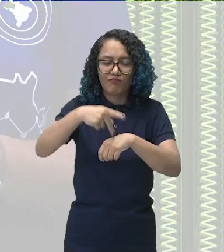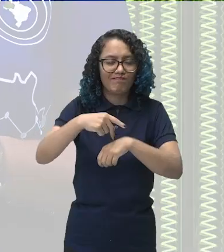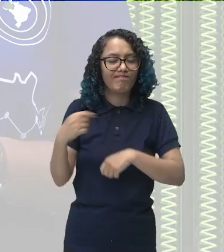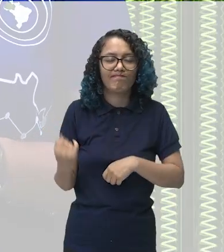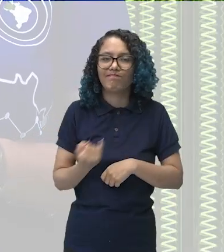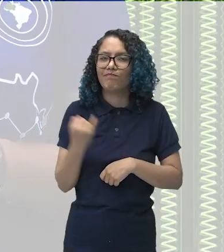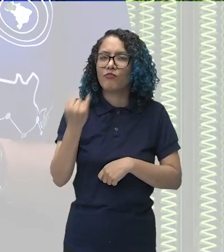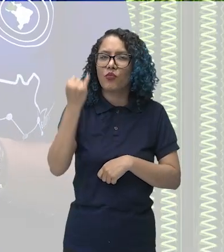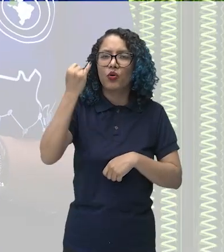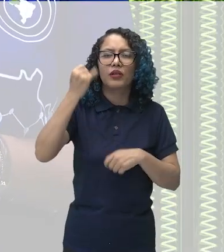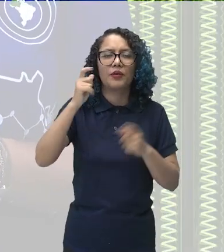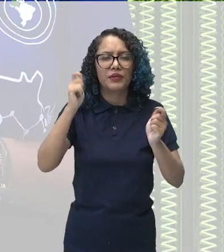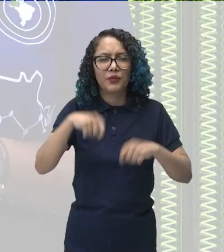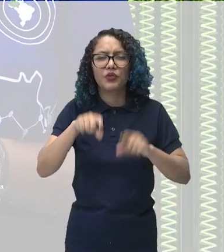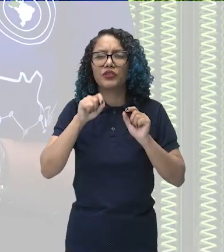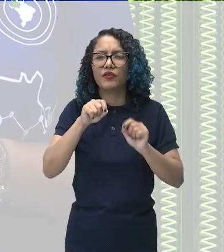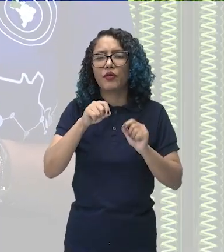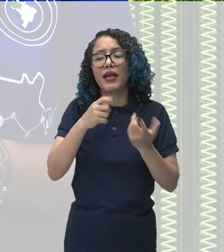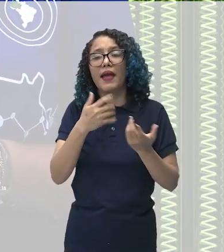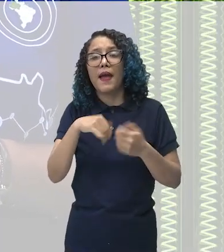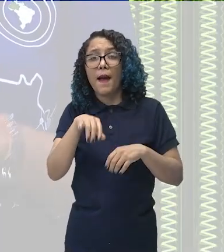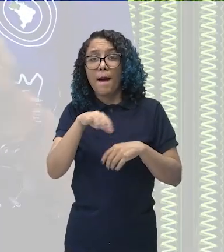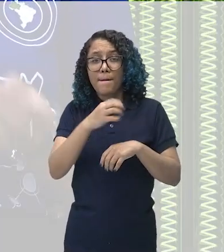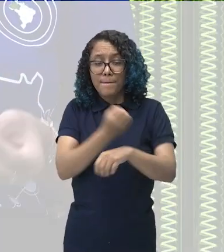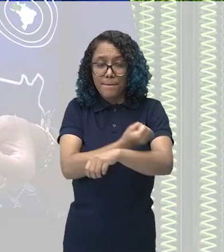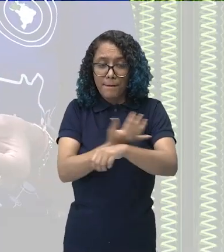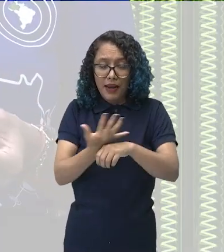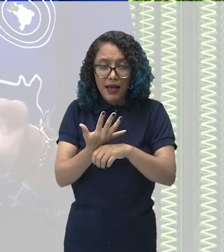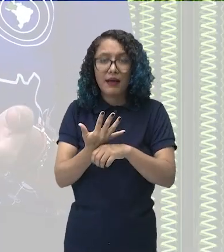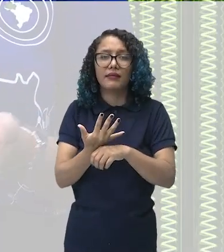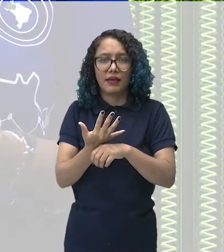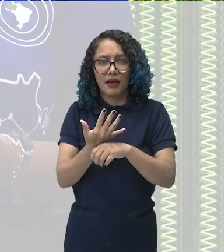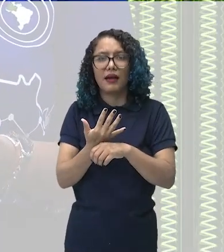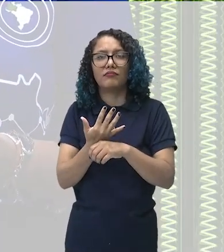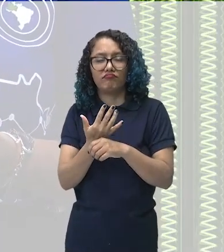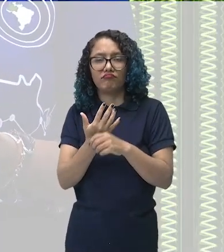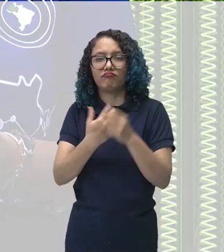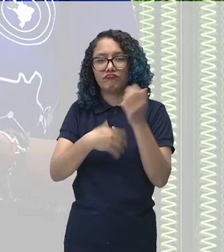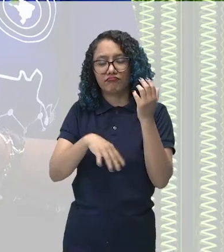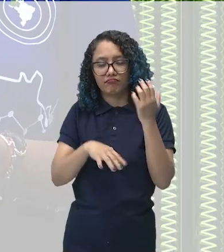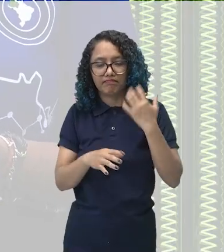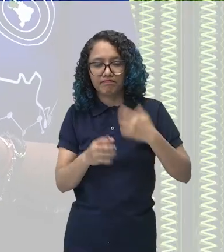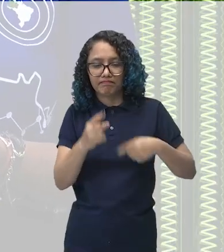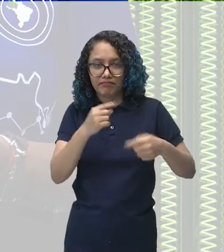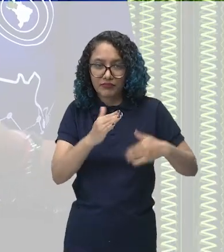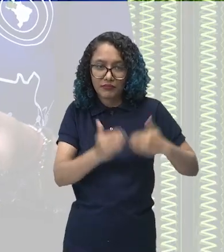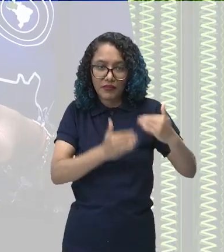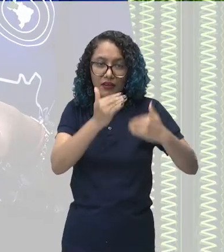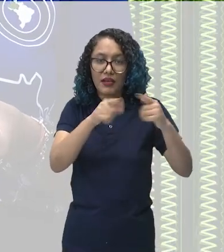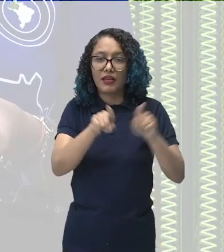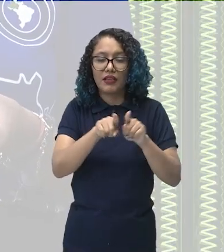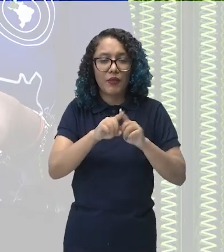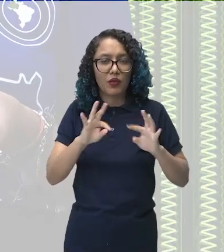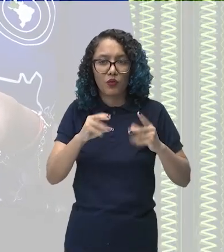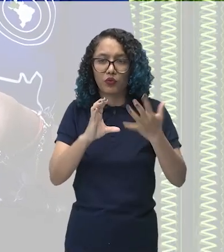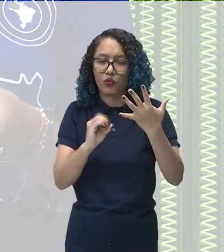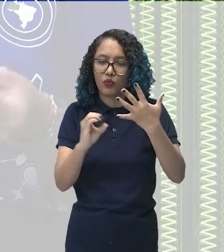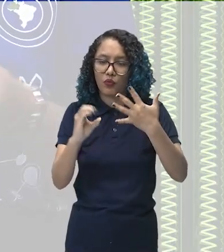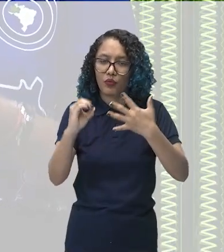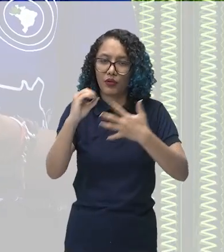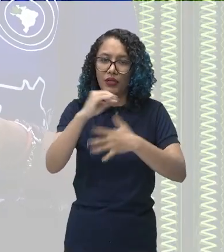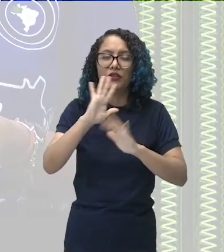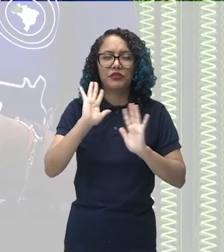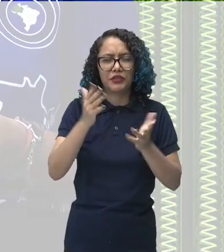e, consequentemente, para toda a cadeia alimentar, que é o que eu me referi, né? Eles serem